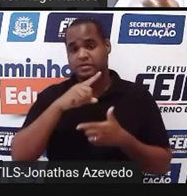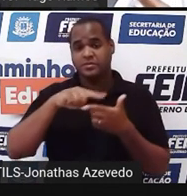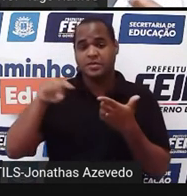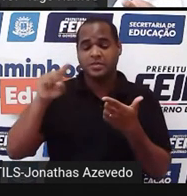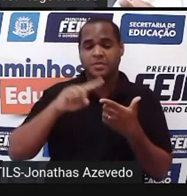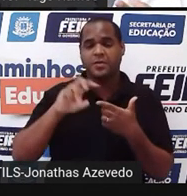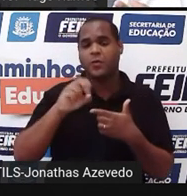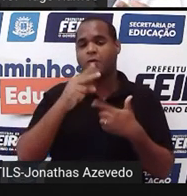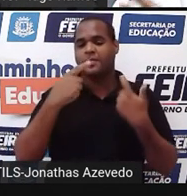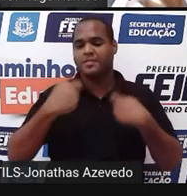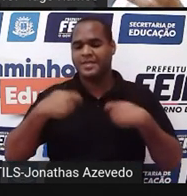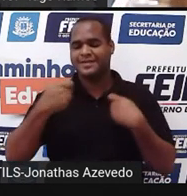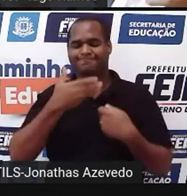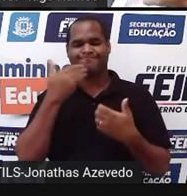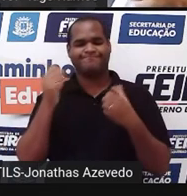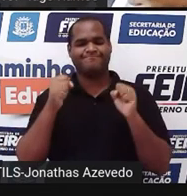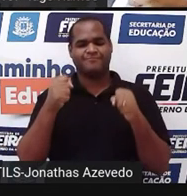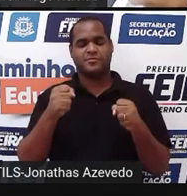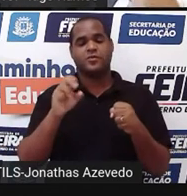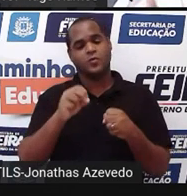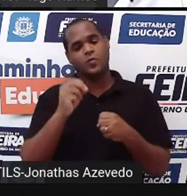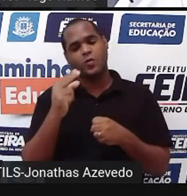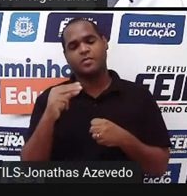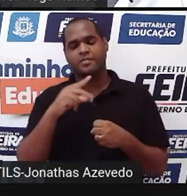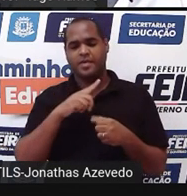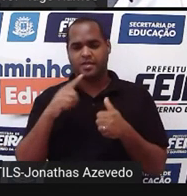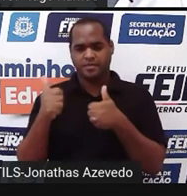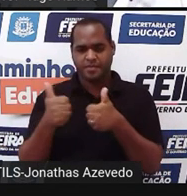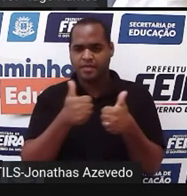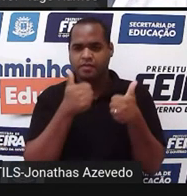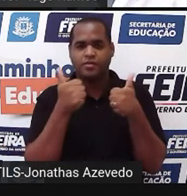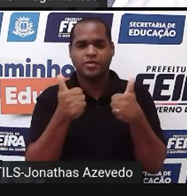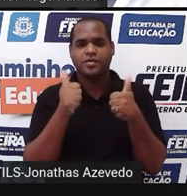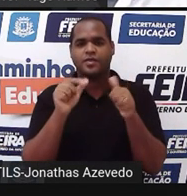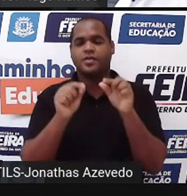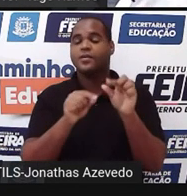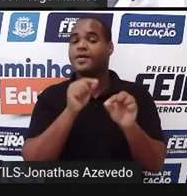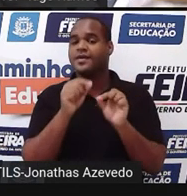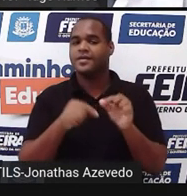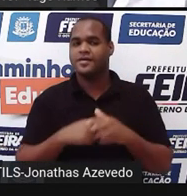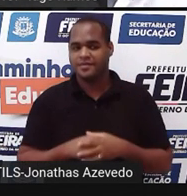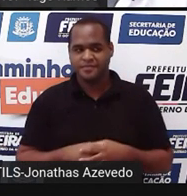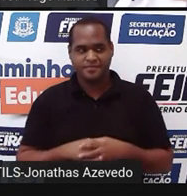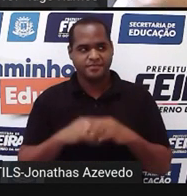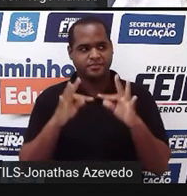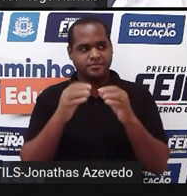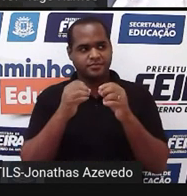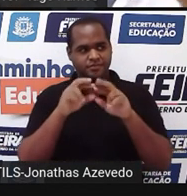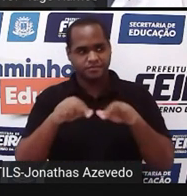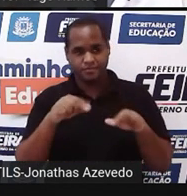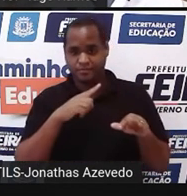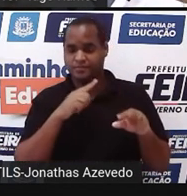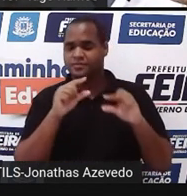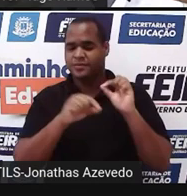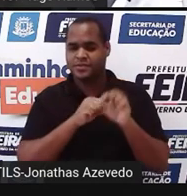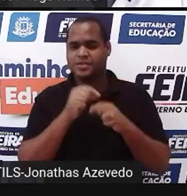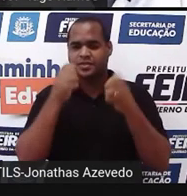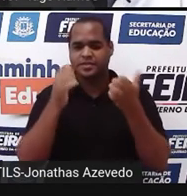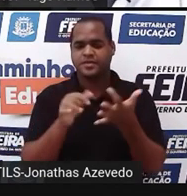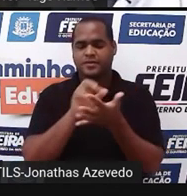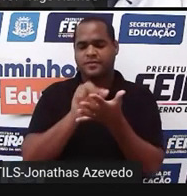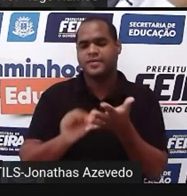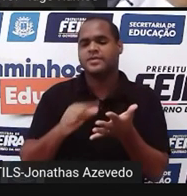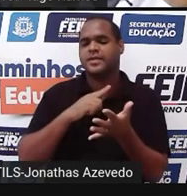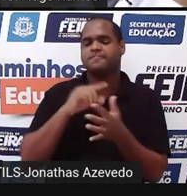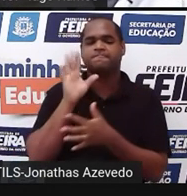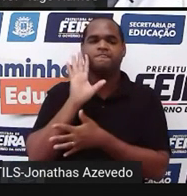onde você precisa melhorar onde é que tá tudo bacana né e todo tudo isso aí tá fazendo com